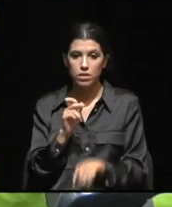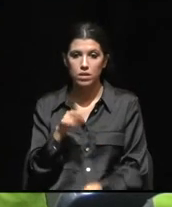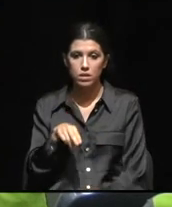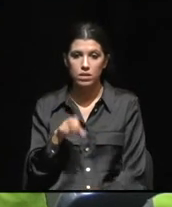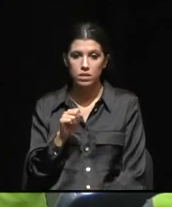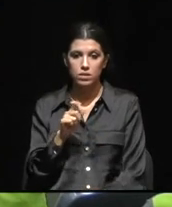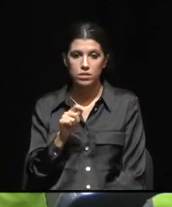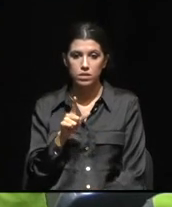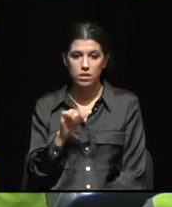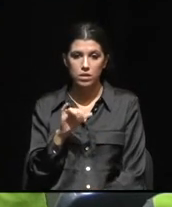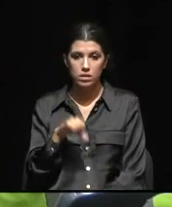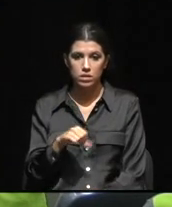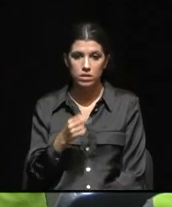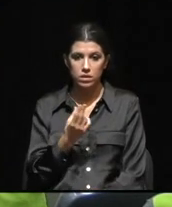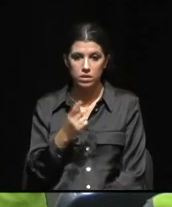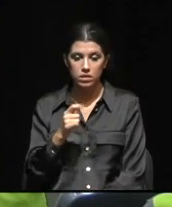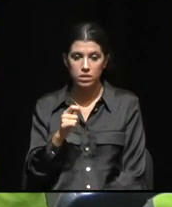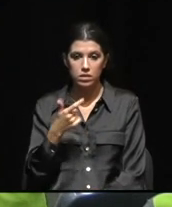para